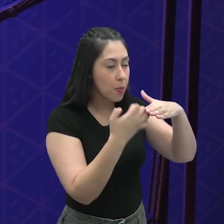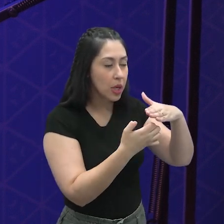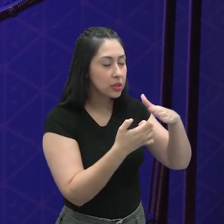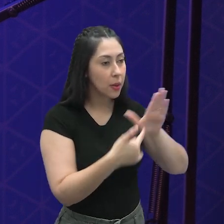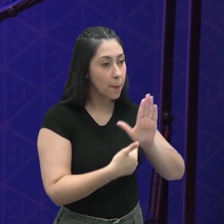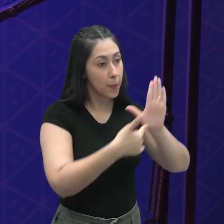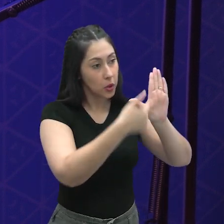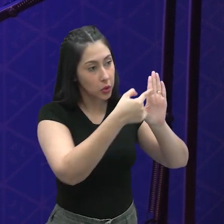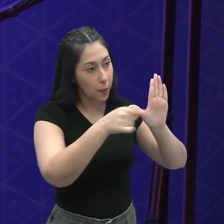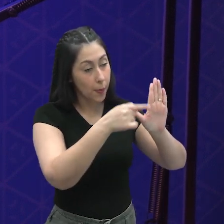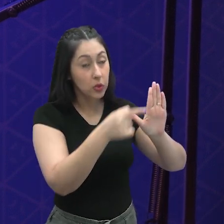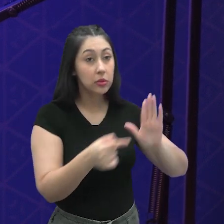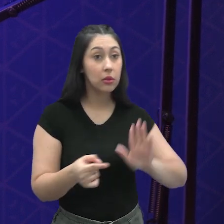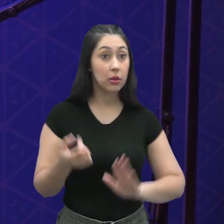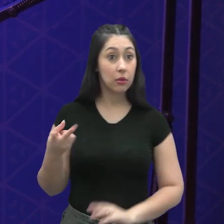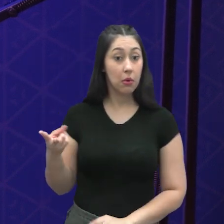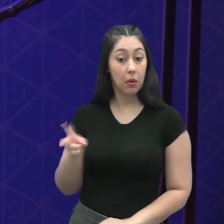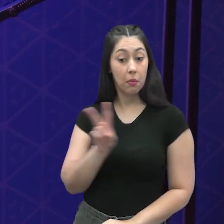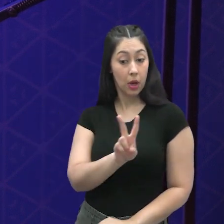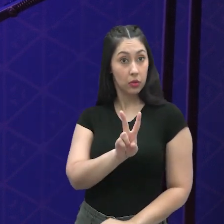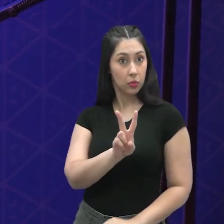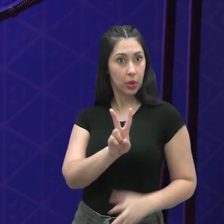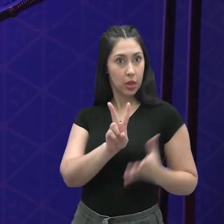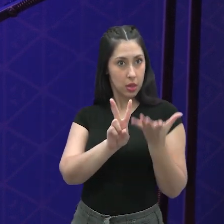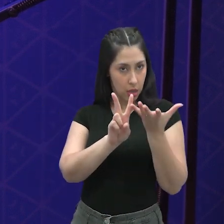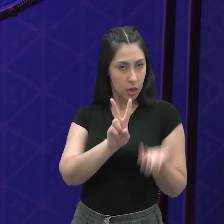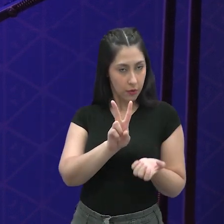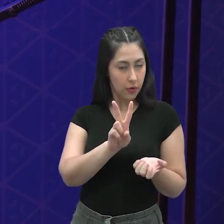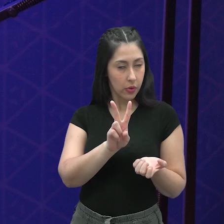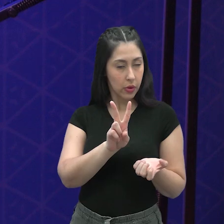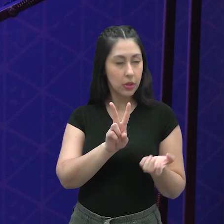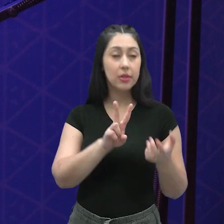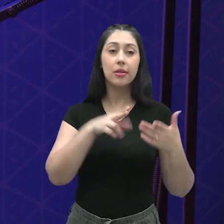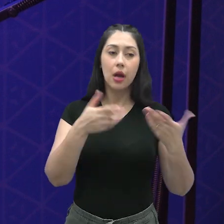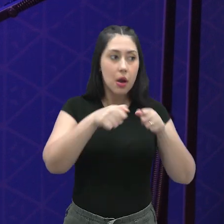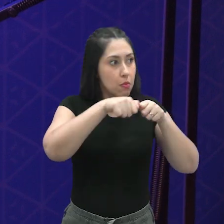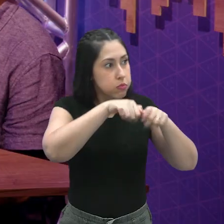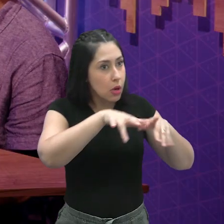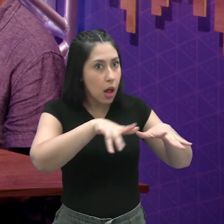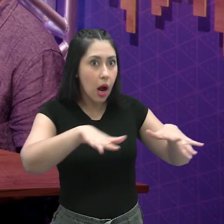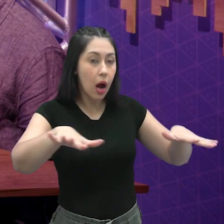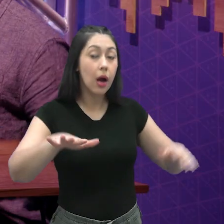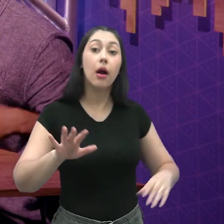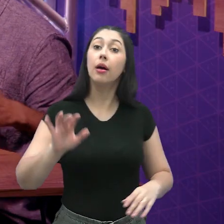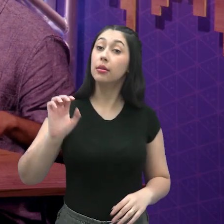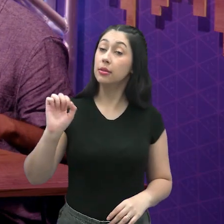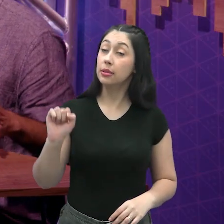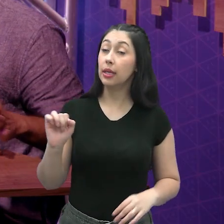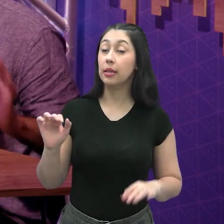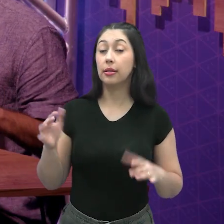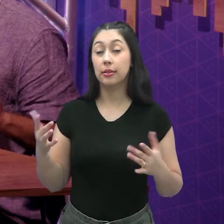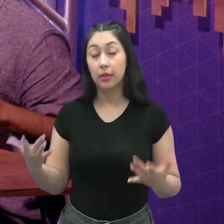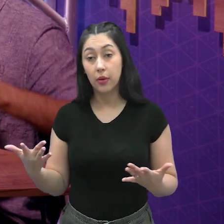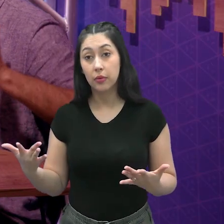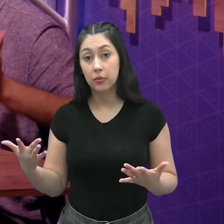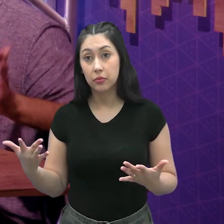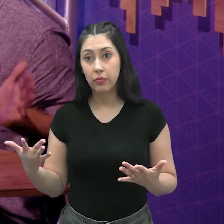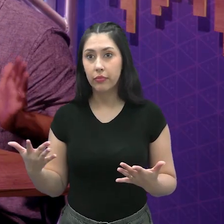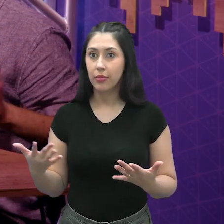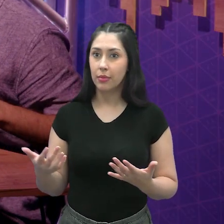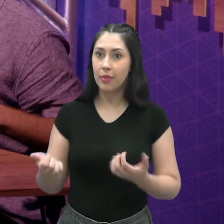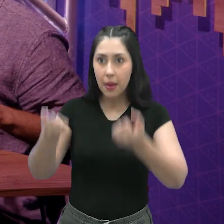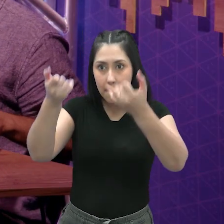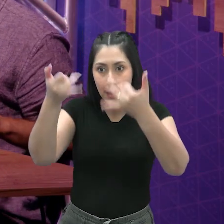sua música e depois uma outra dupla gravou, e a partir dali do interior de São Paulo que foi se expandindo. E assim, até para